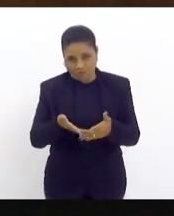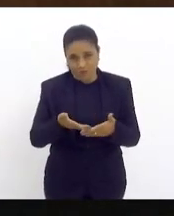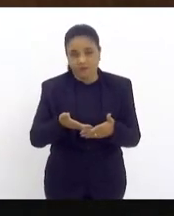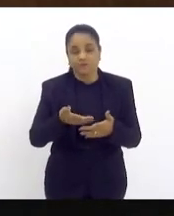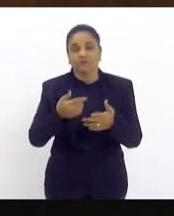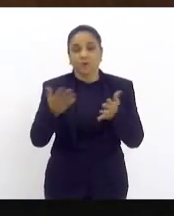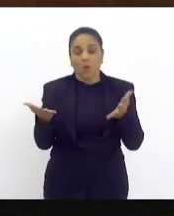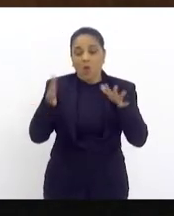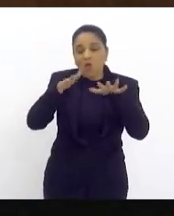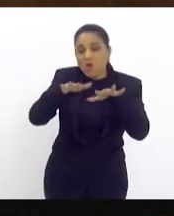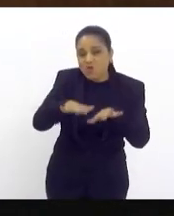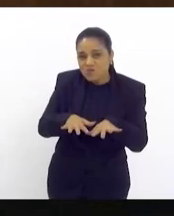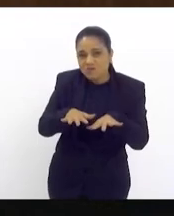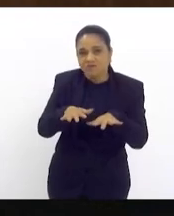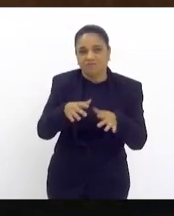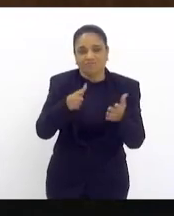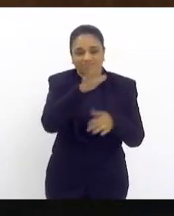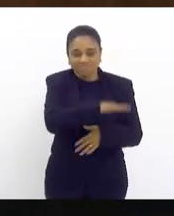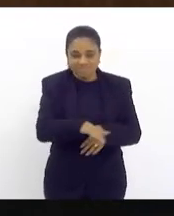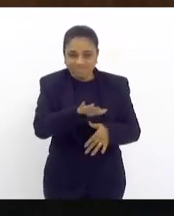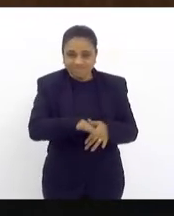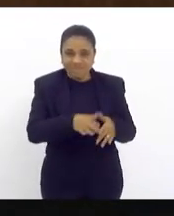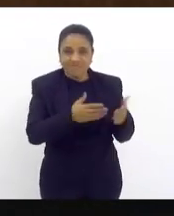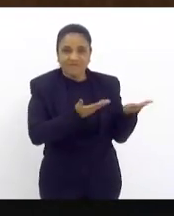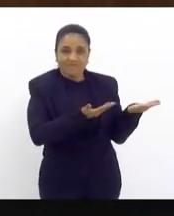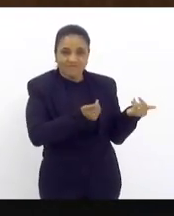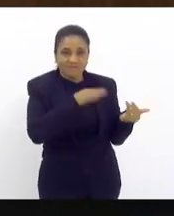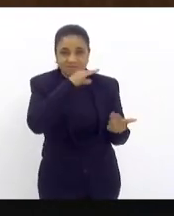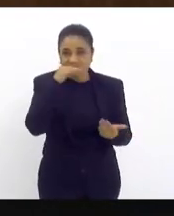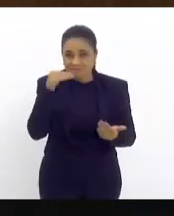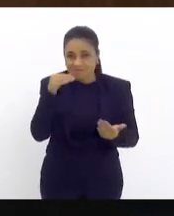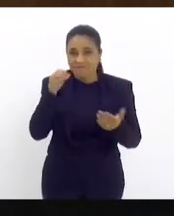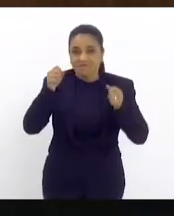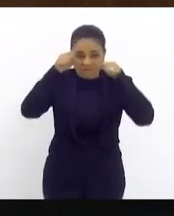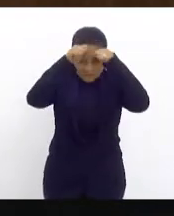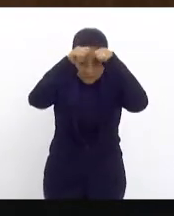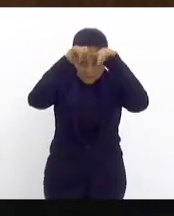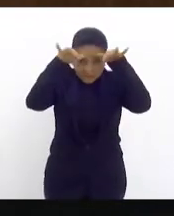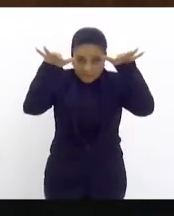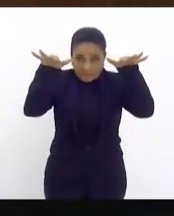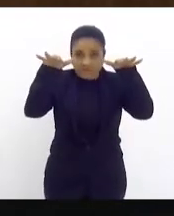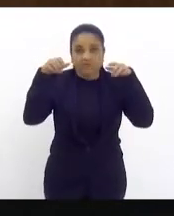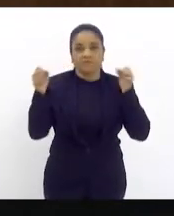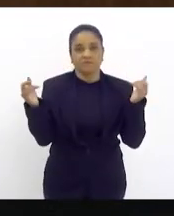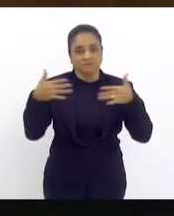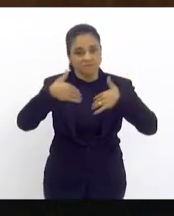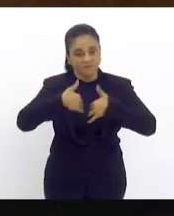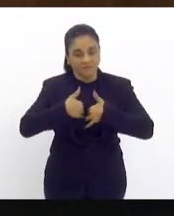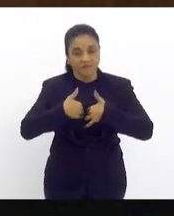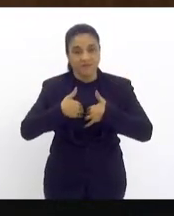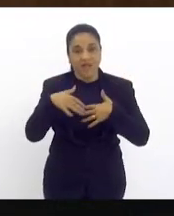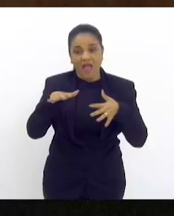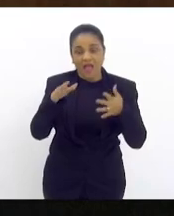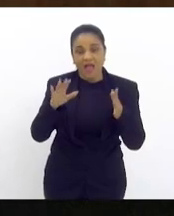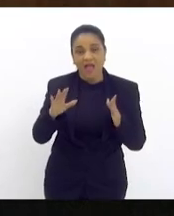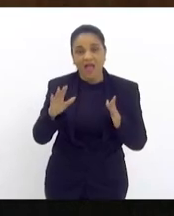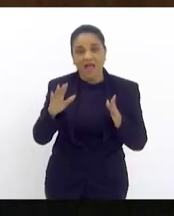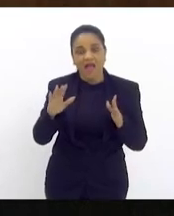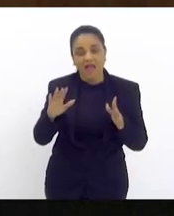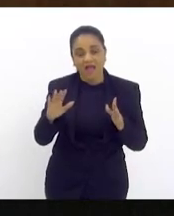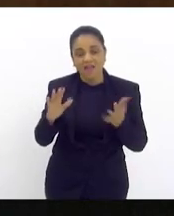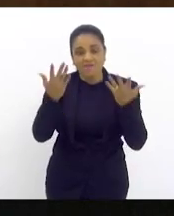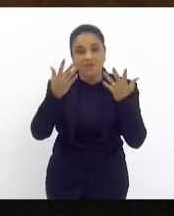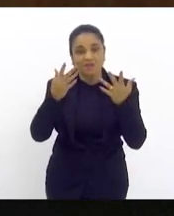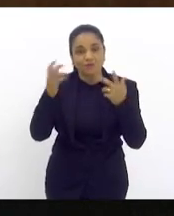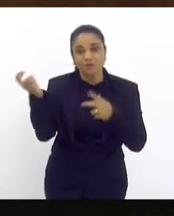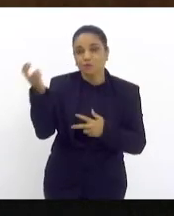da inclusão de Criança e Adolescente com Transtorno do espectro autista no acesso à atividades culturais é uma demanda muito importante